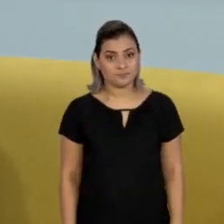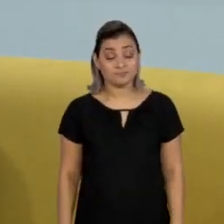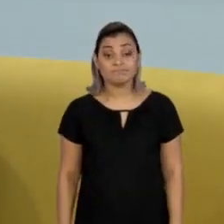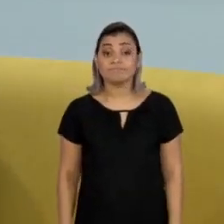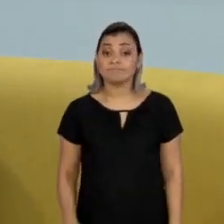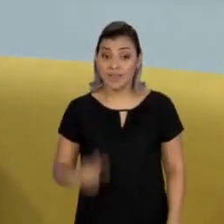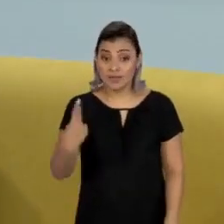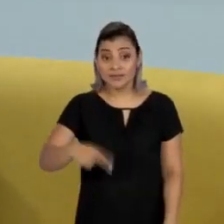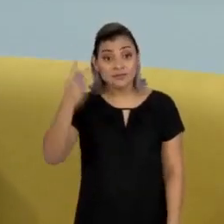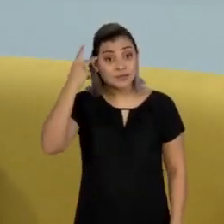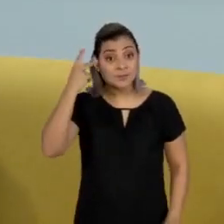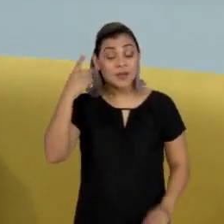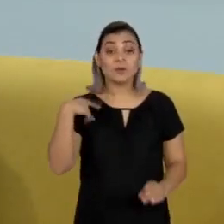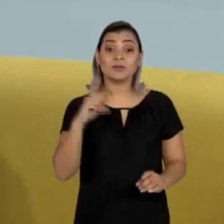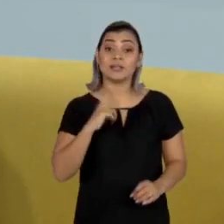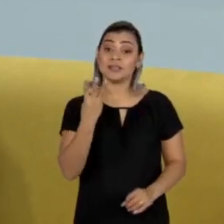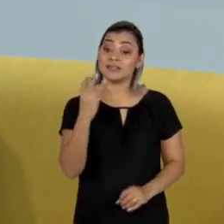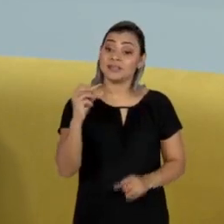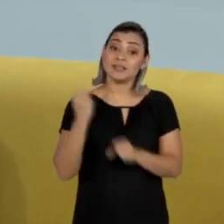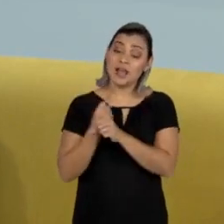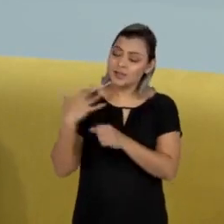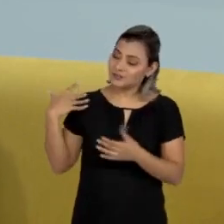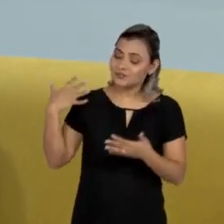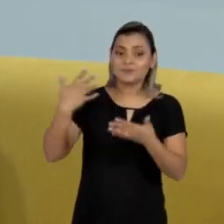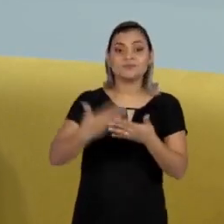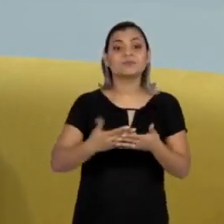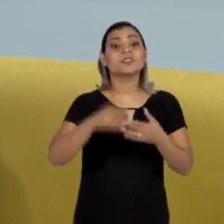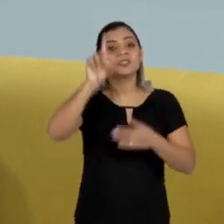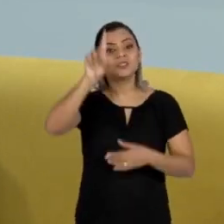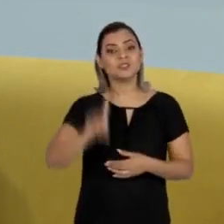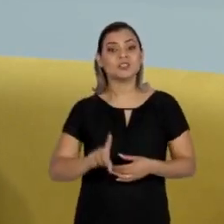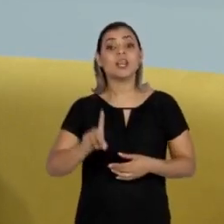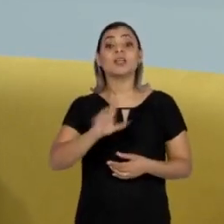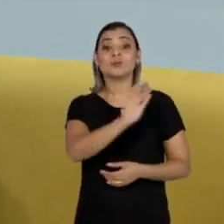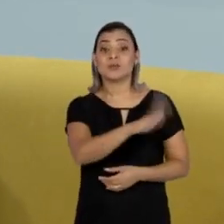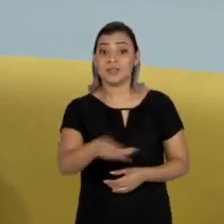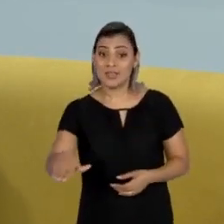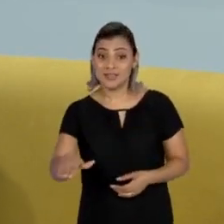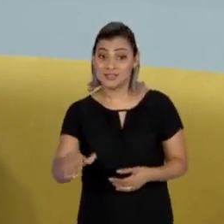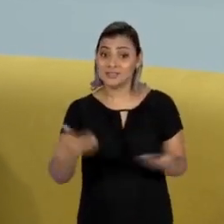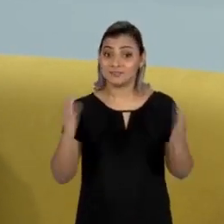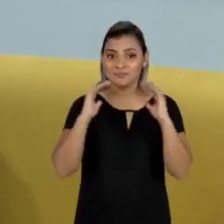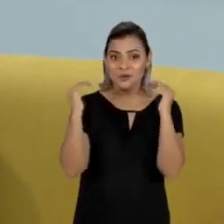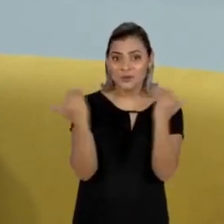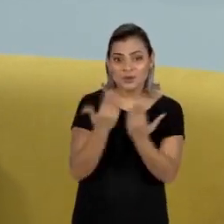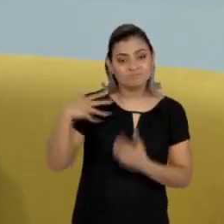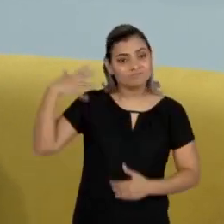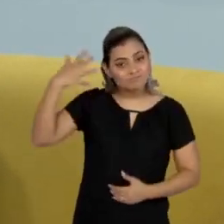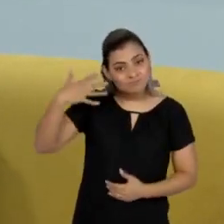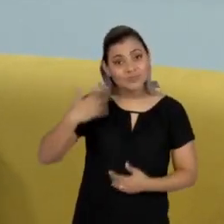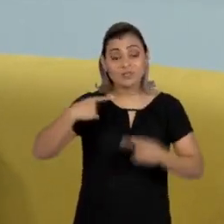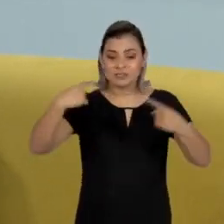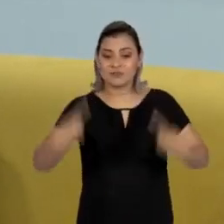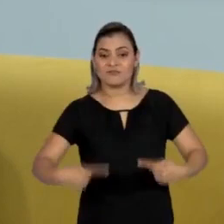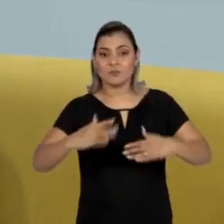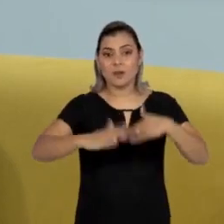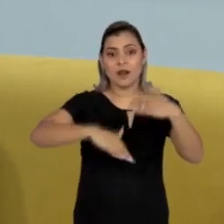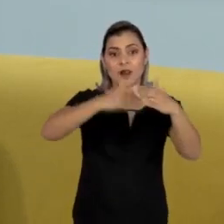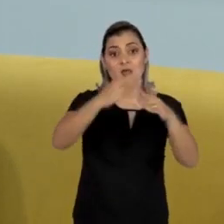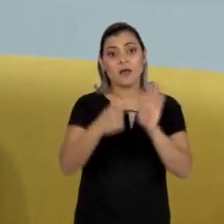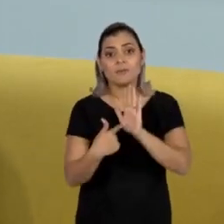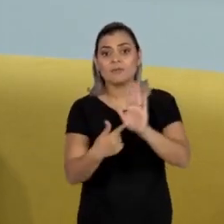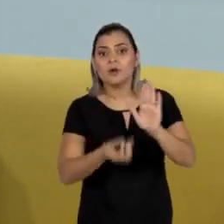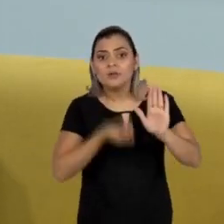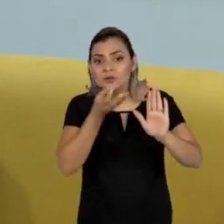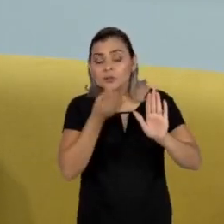Encontro em São Paulo marca os 30 anos da Convenção sobre os Direitos da Criança. Entre avanços e desafios, os dados